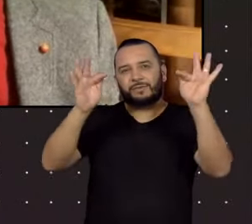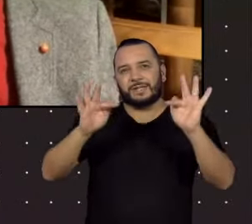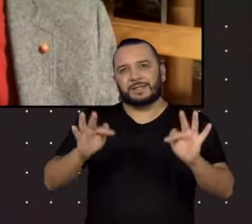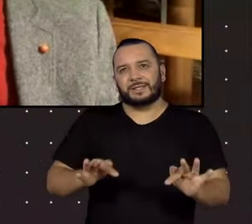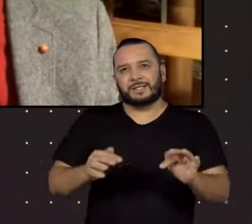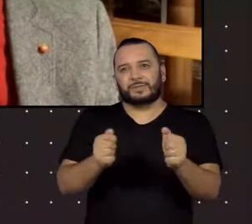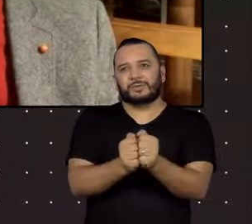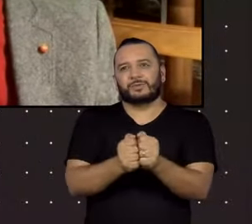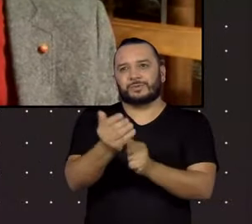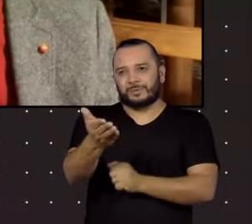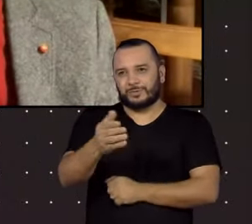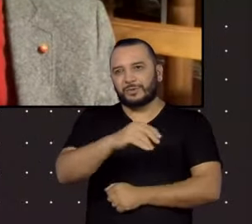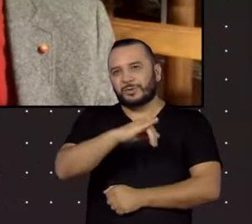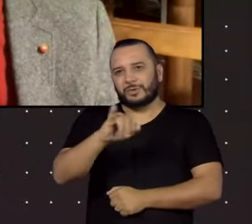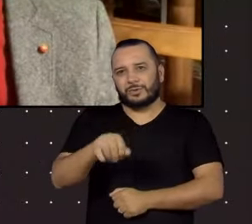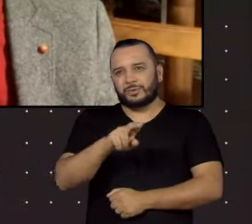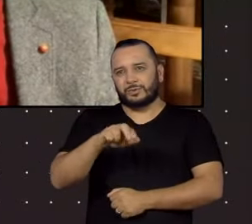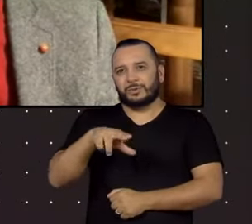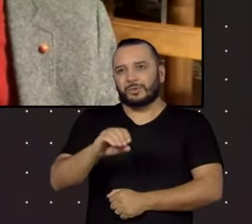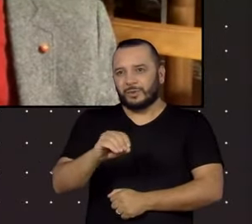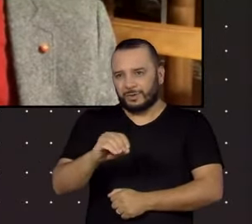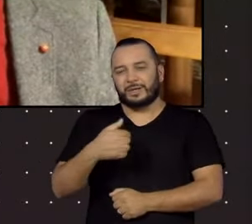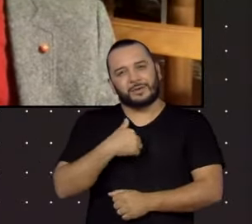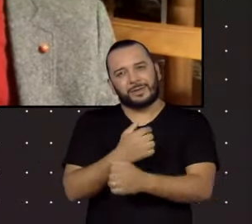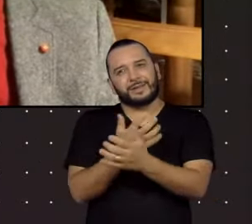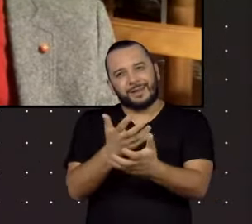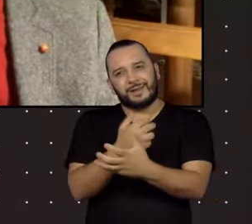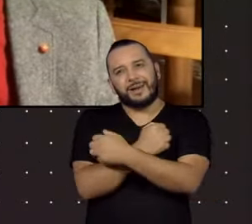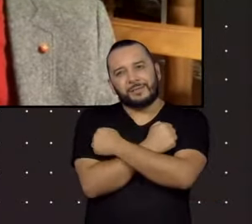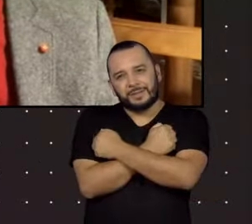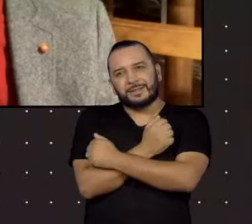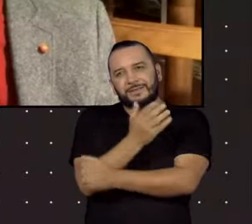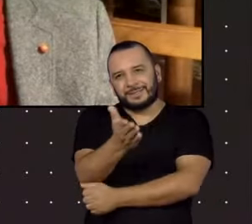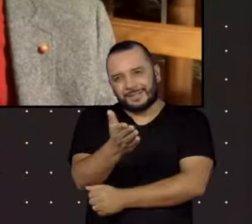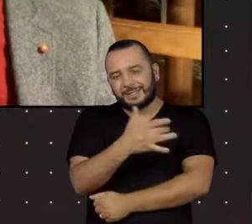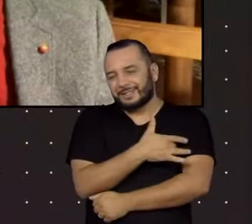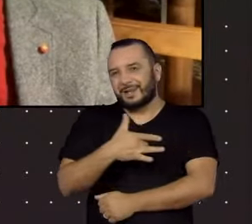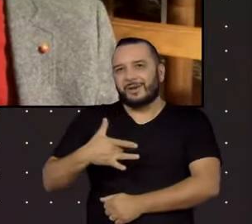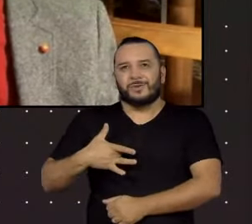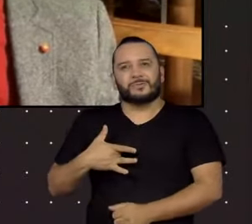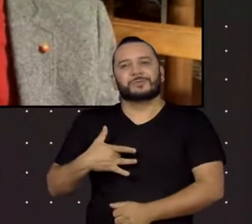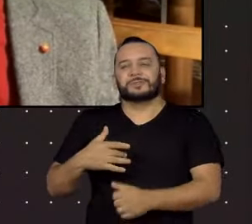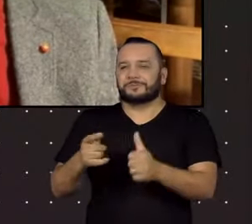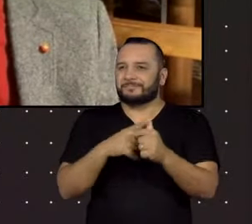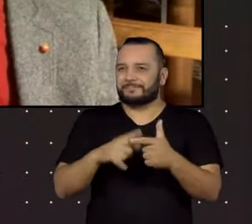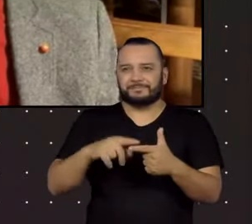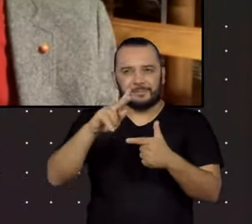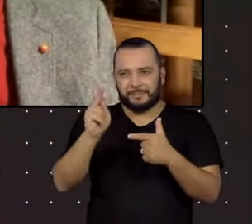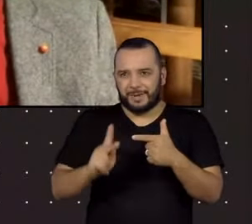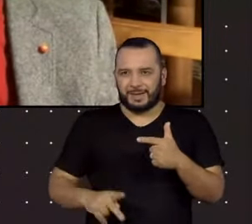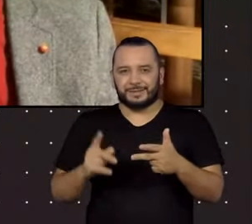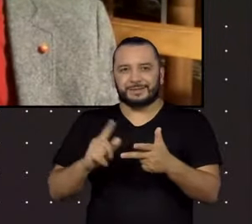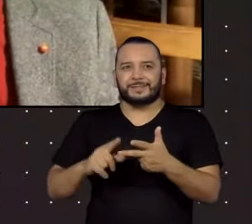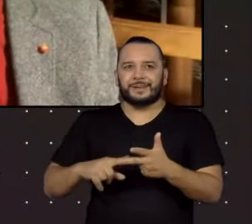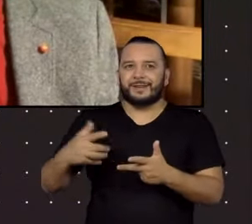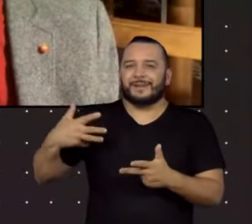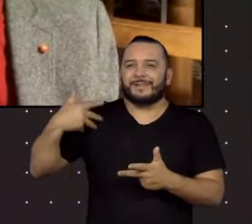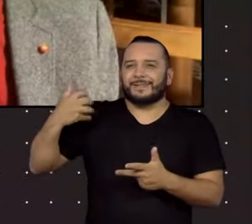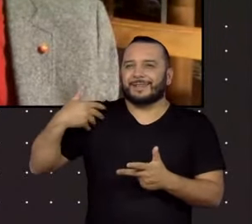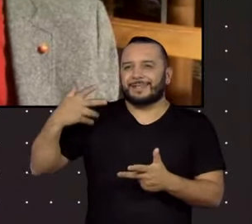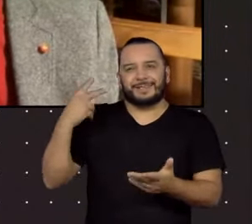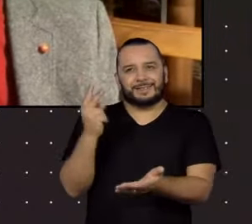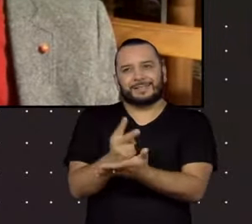Júlio, eu gostaria de abraçá-lo, desejando-lhe muita saúde, paz e alegria que sempre